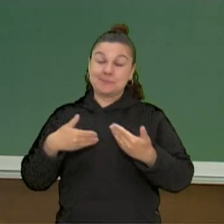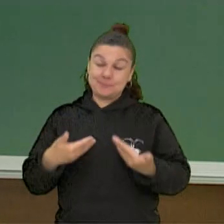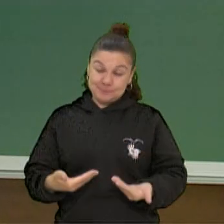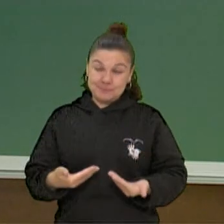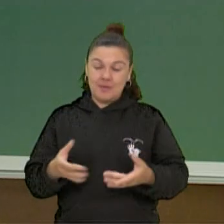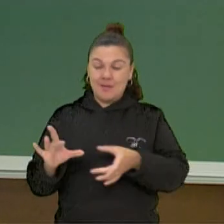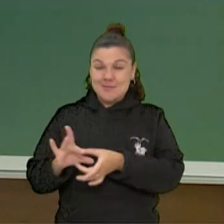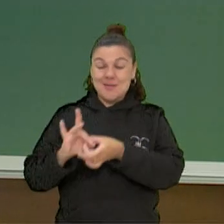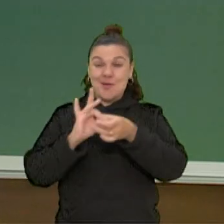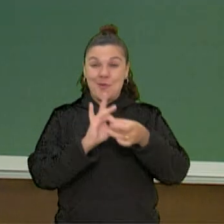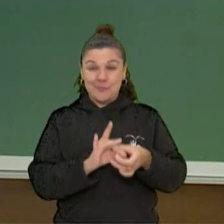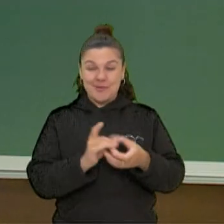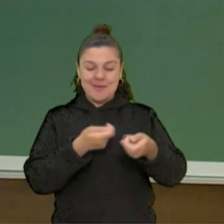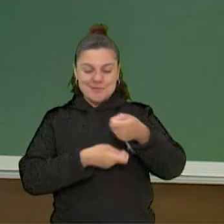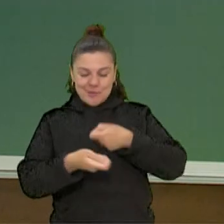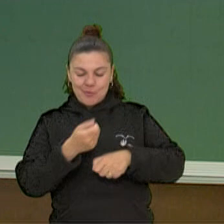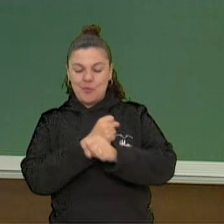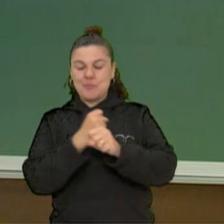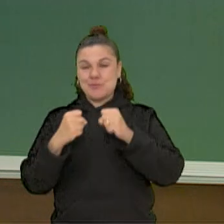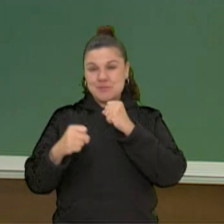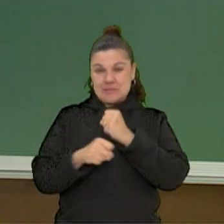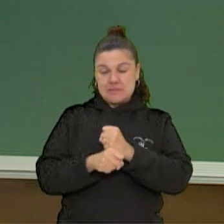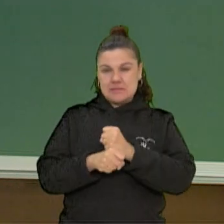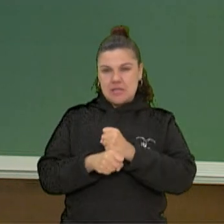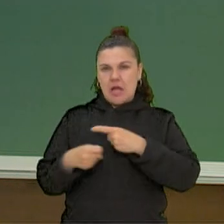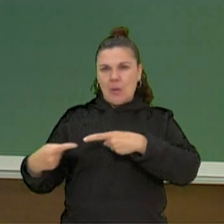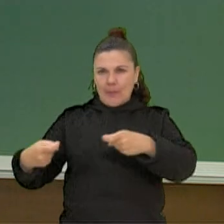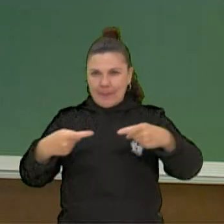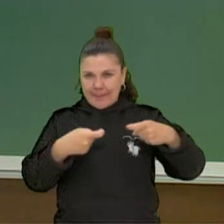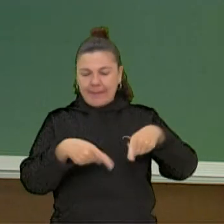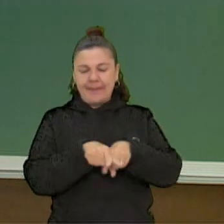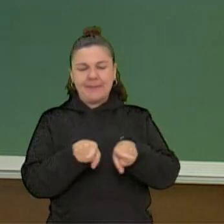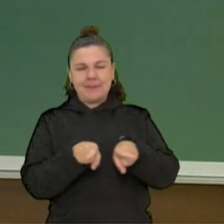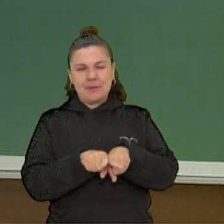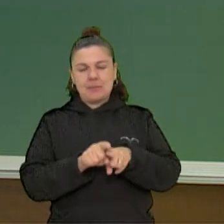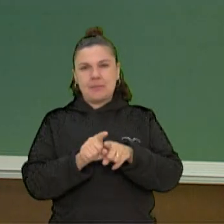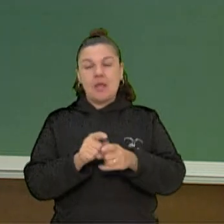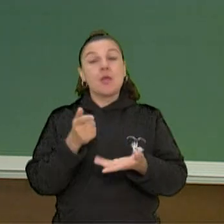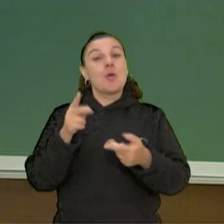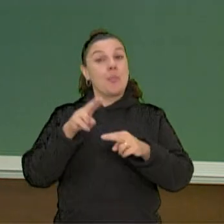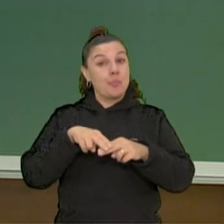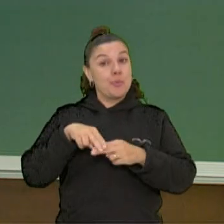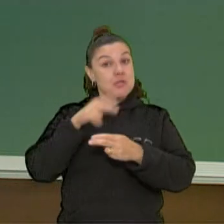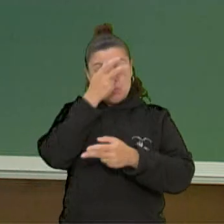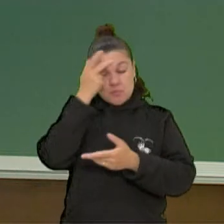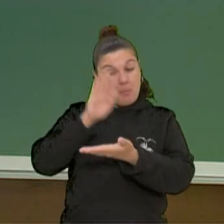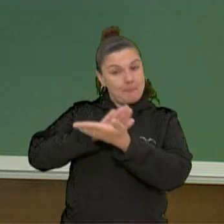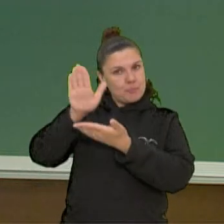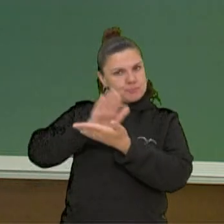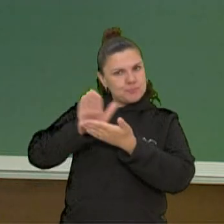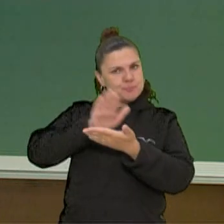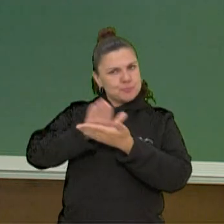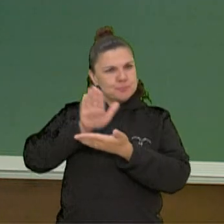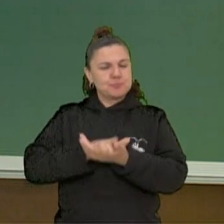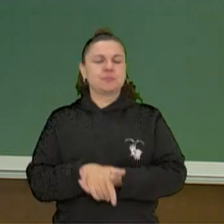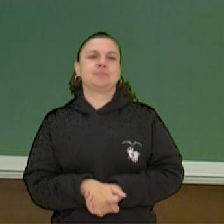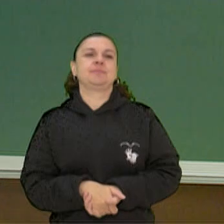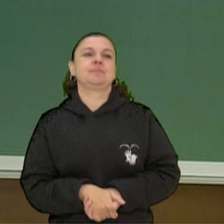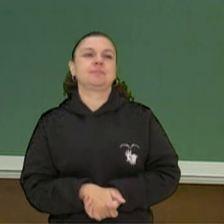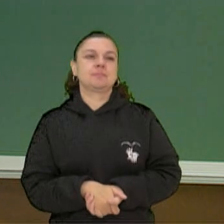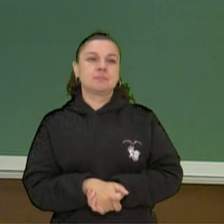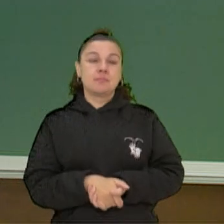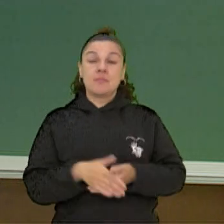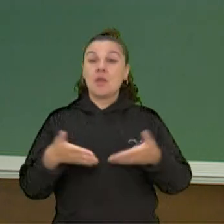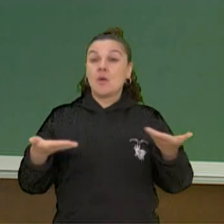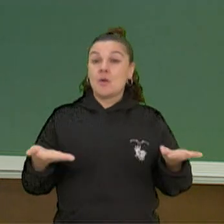esse contexto econômico, social, esses conflitos, né, que acabam gerando aí o maior número de refugiados do planeta que encontra-se lá no